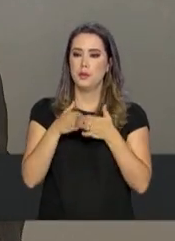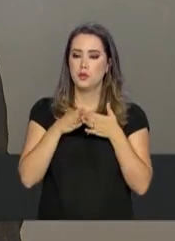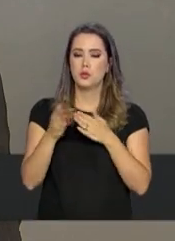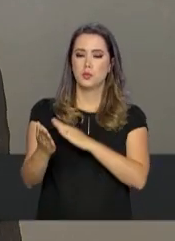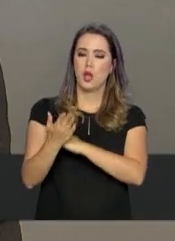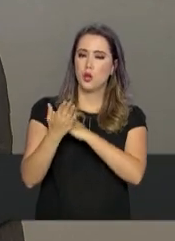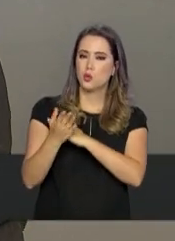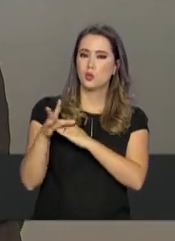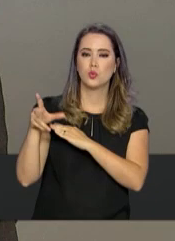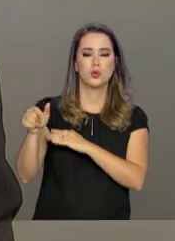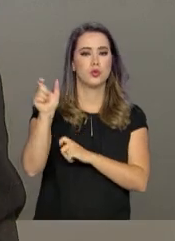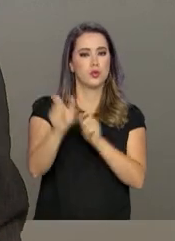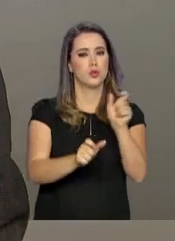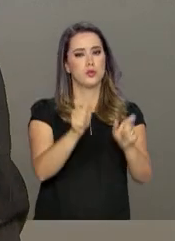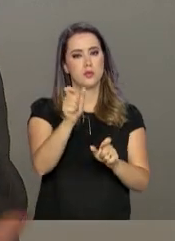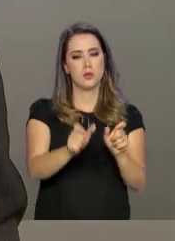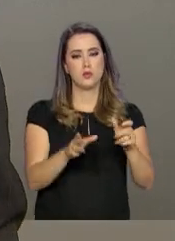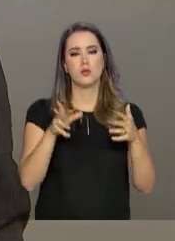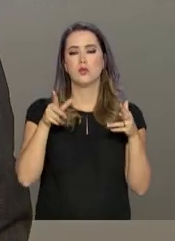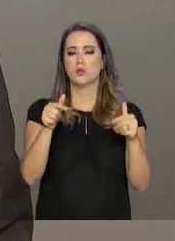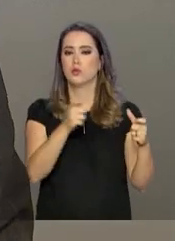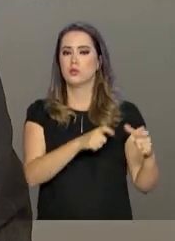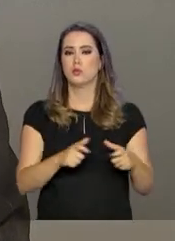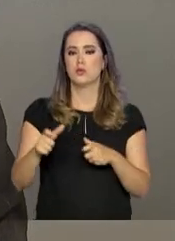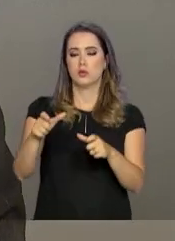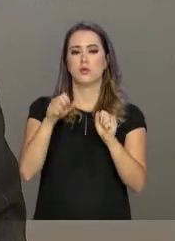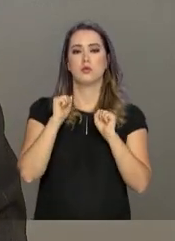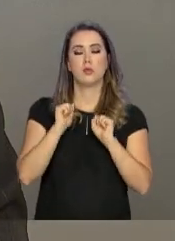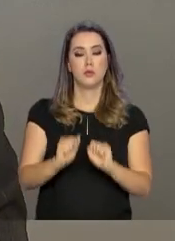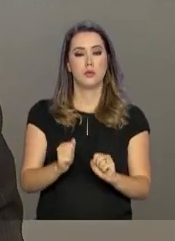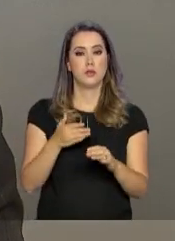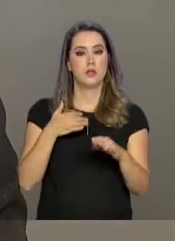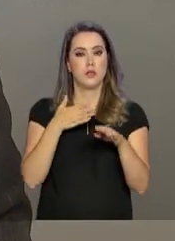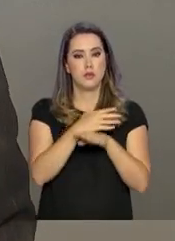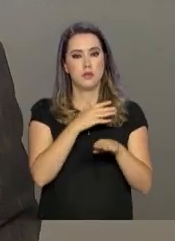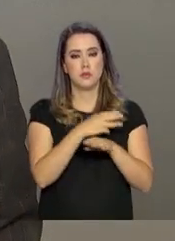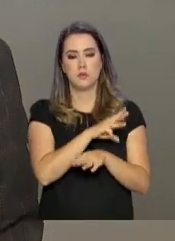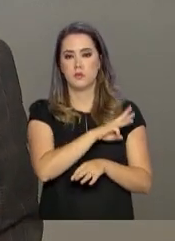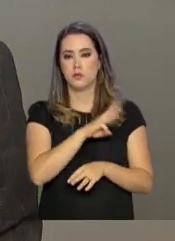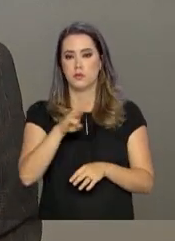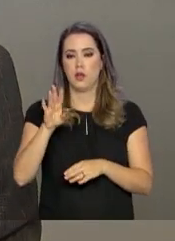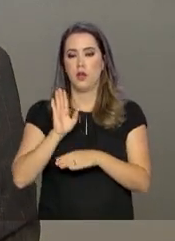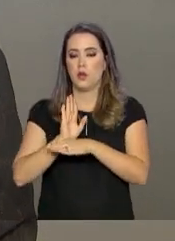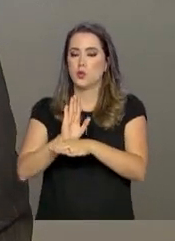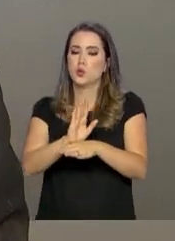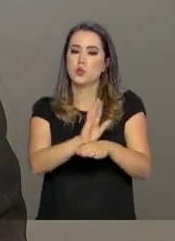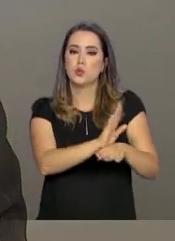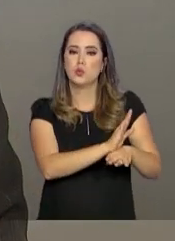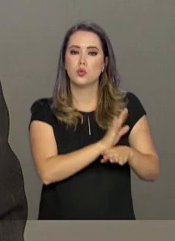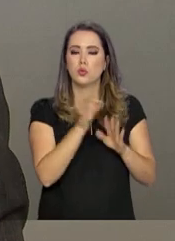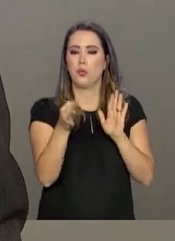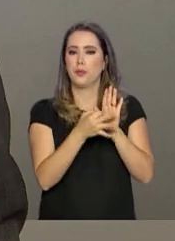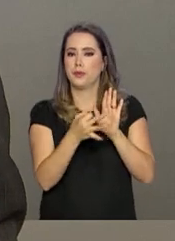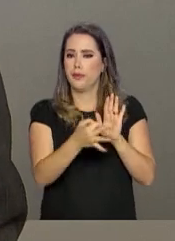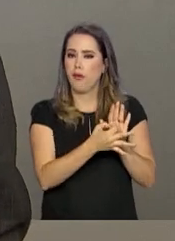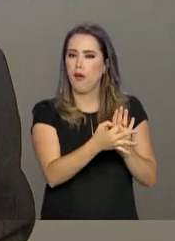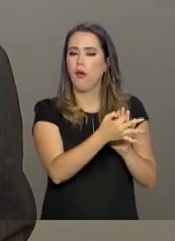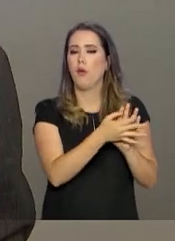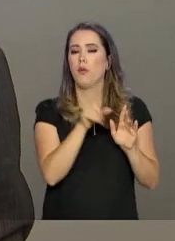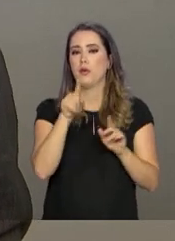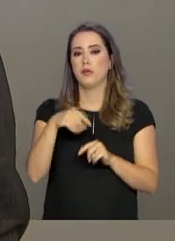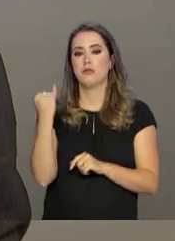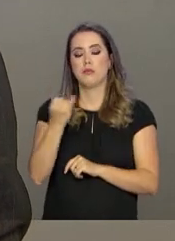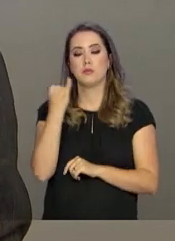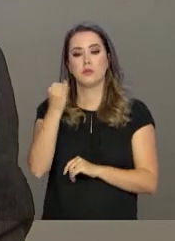contribuição de todos de todos e todas instituições quem puder entre o site ministério envie suas contribuições o documento inicial